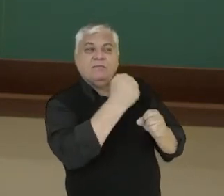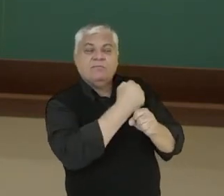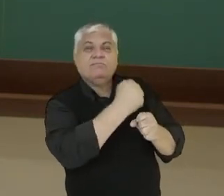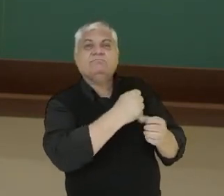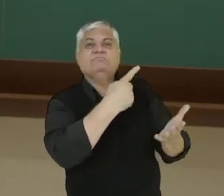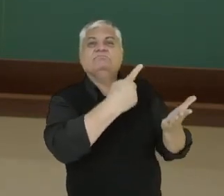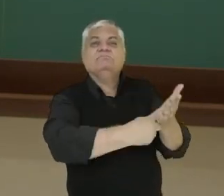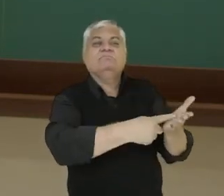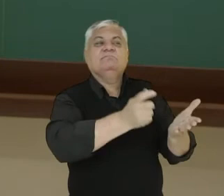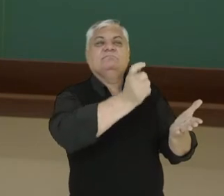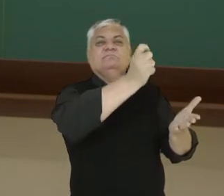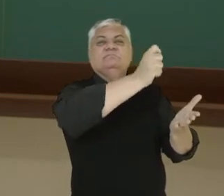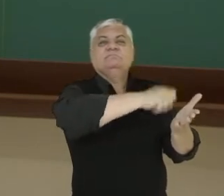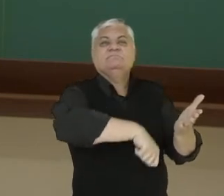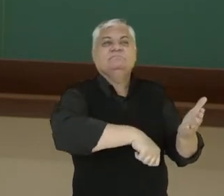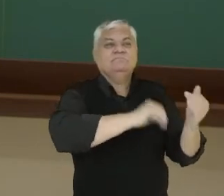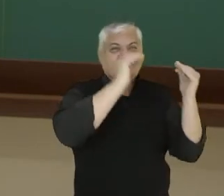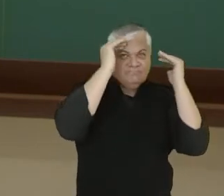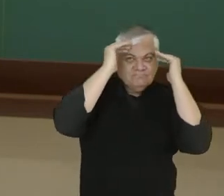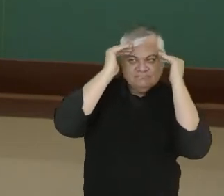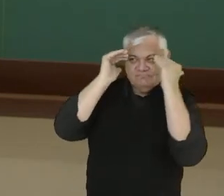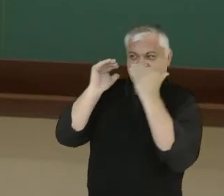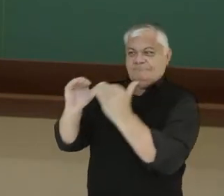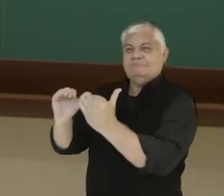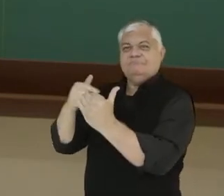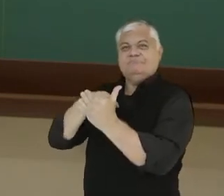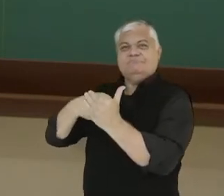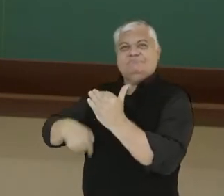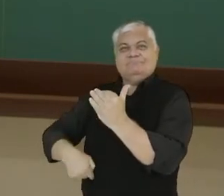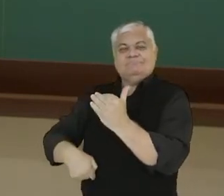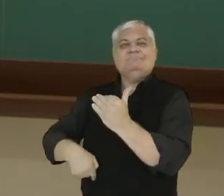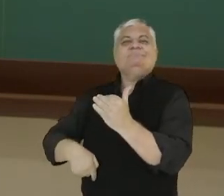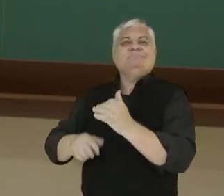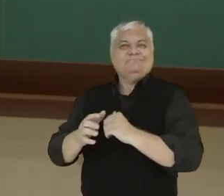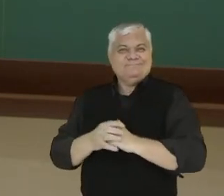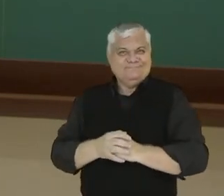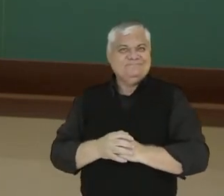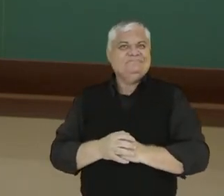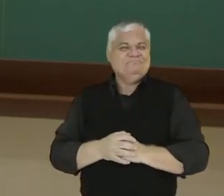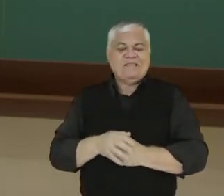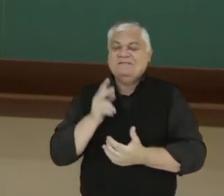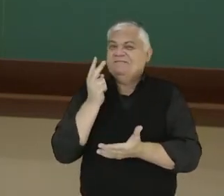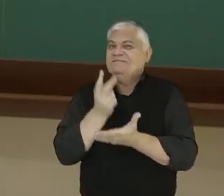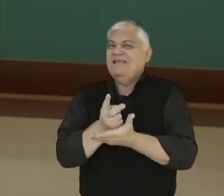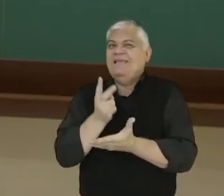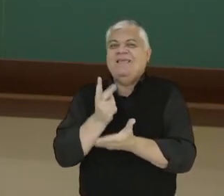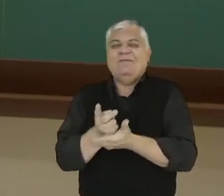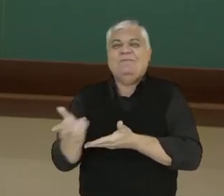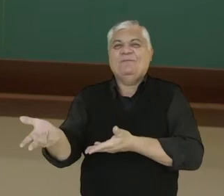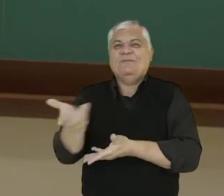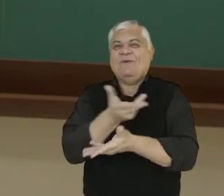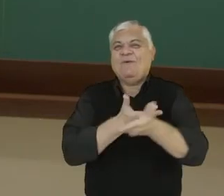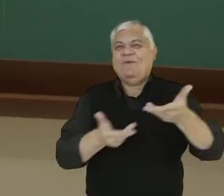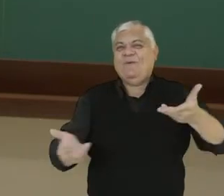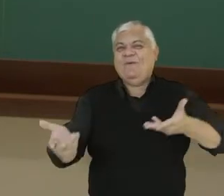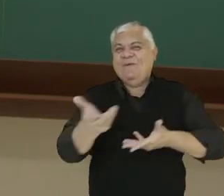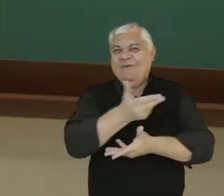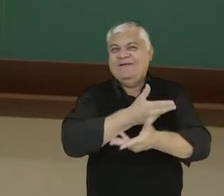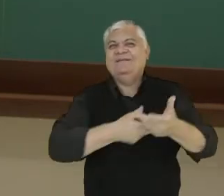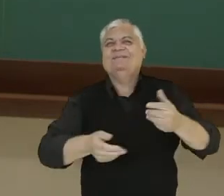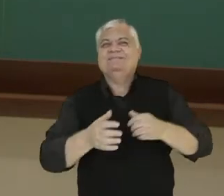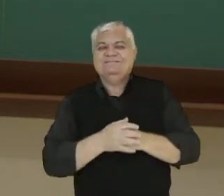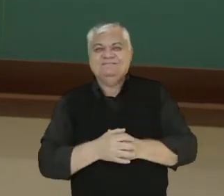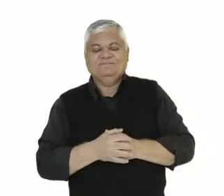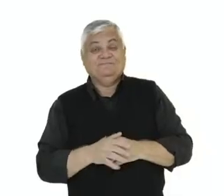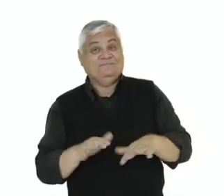ter a fidelidade, né, econômica, política desses países. Então, sempre há uma troca de interesses. Dessa